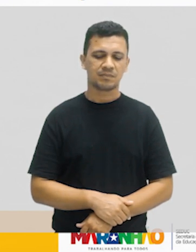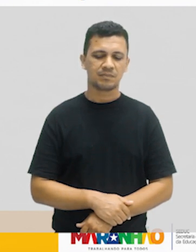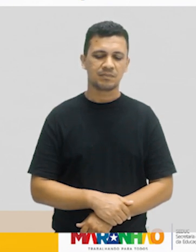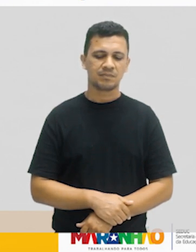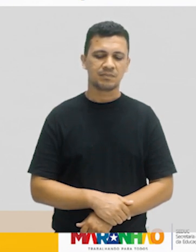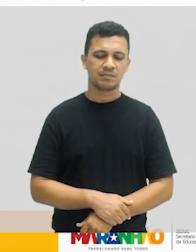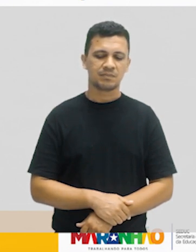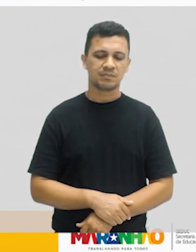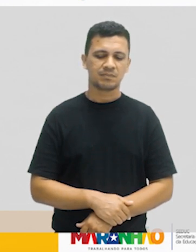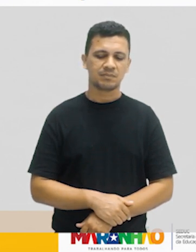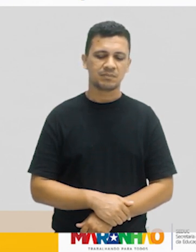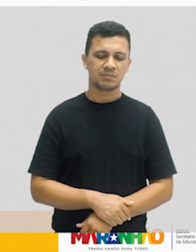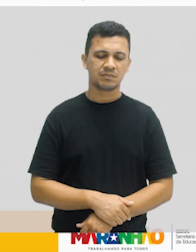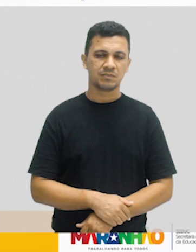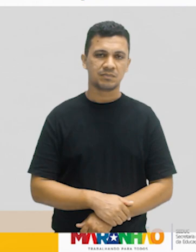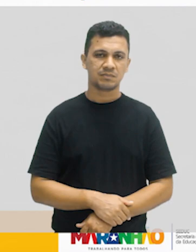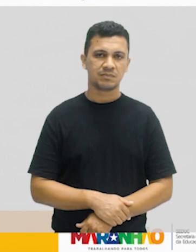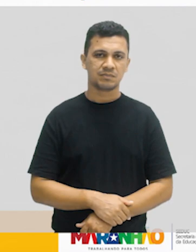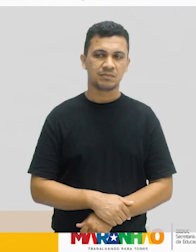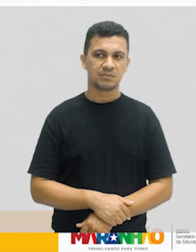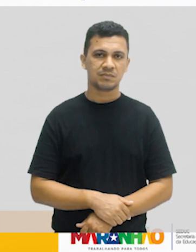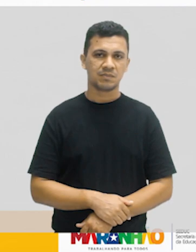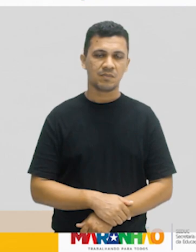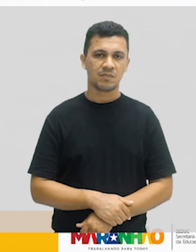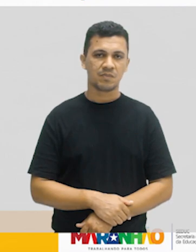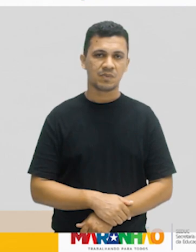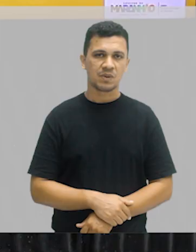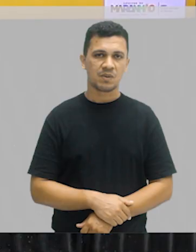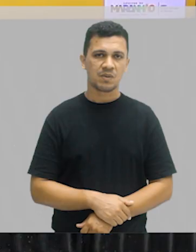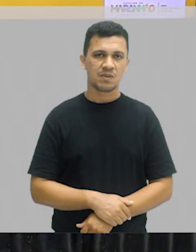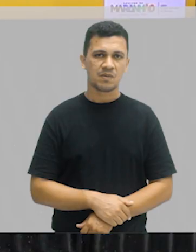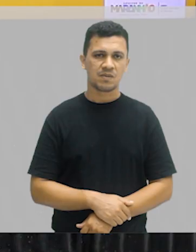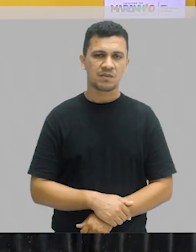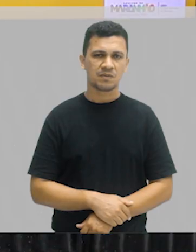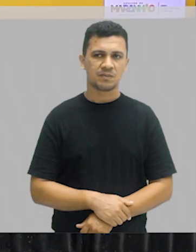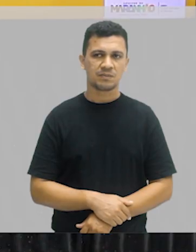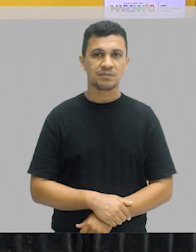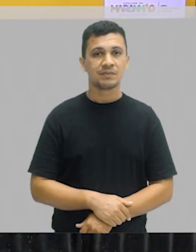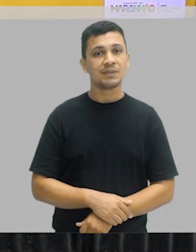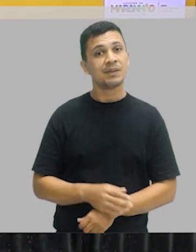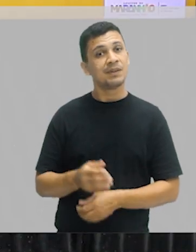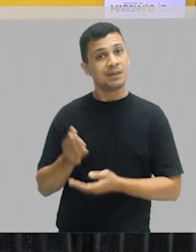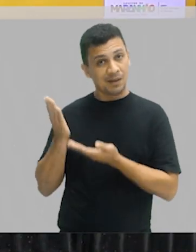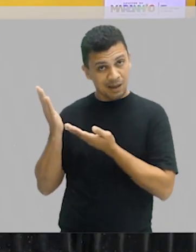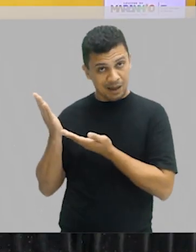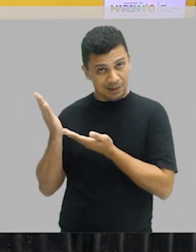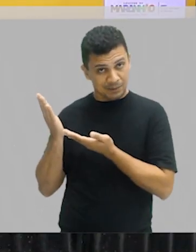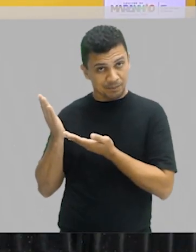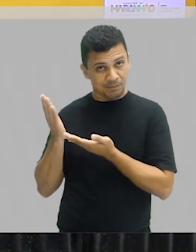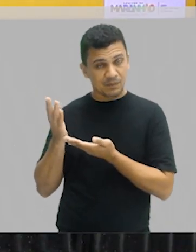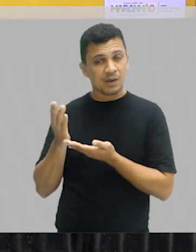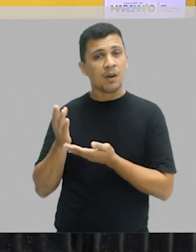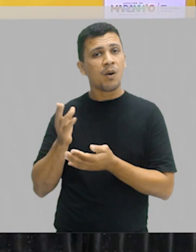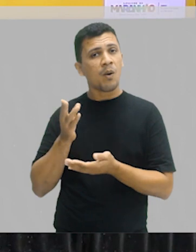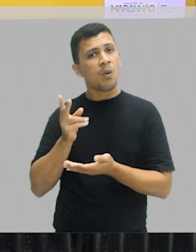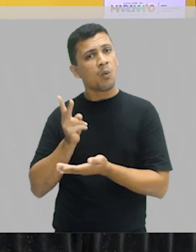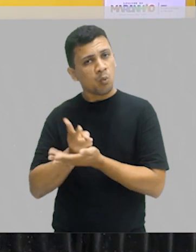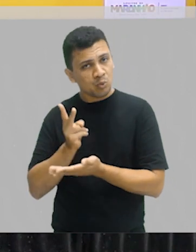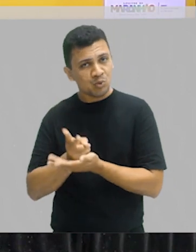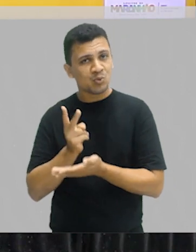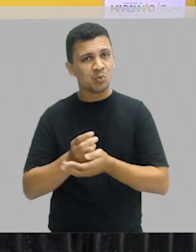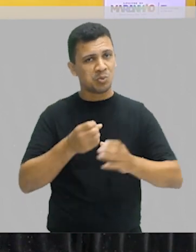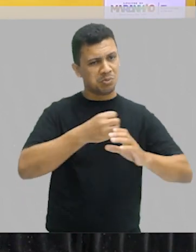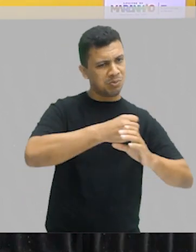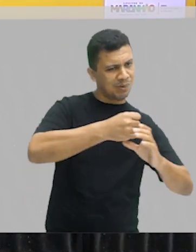e, por supuesto, el de la cebolla. Então, olha só, aqui continuam características